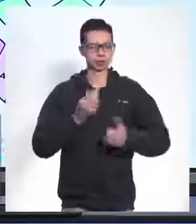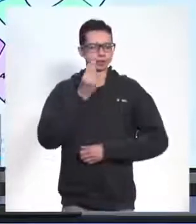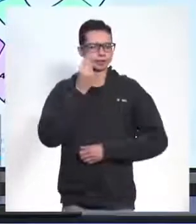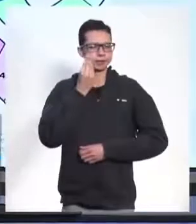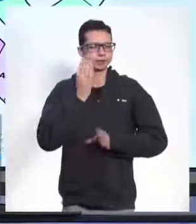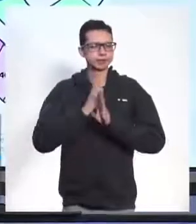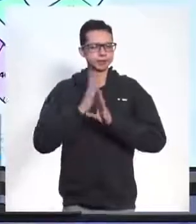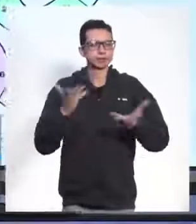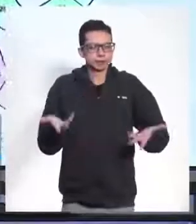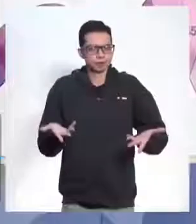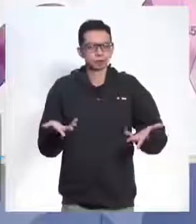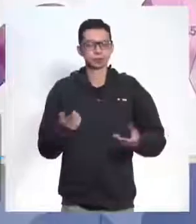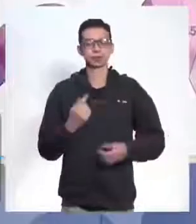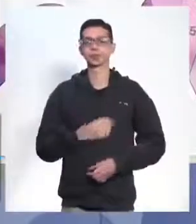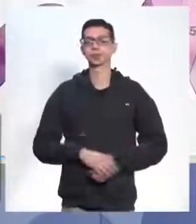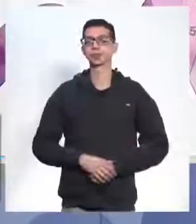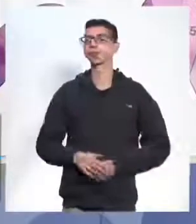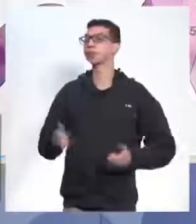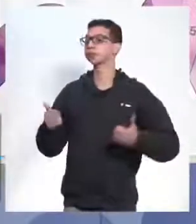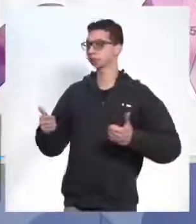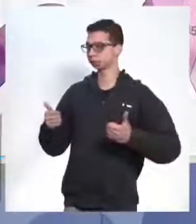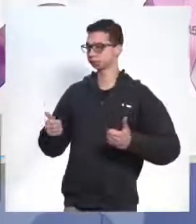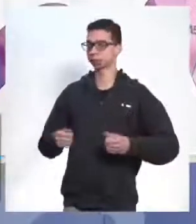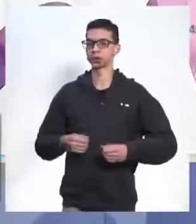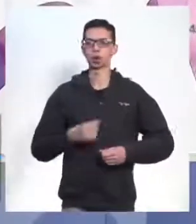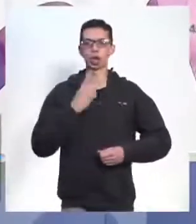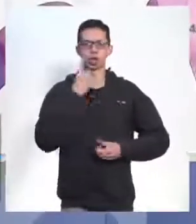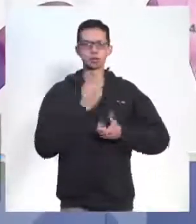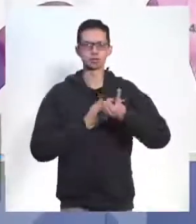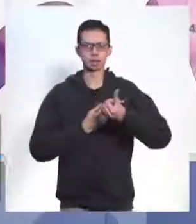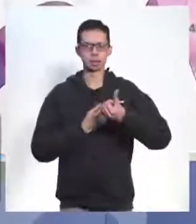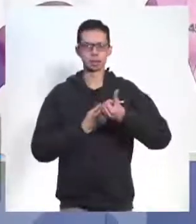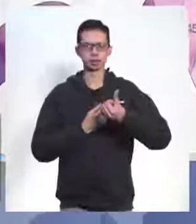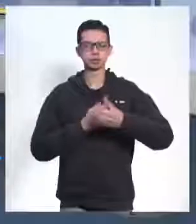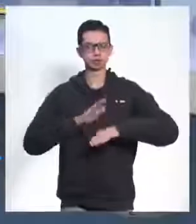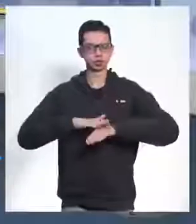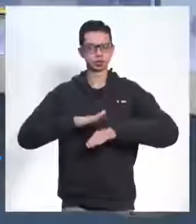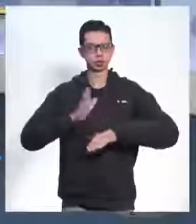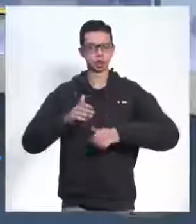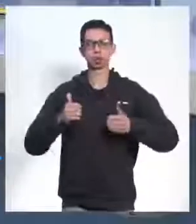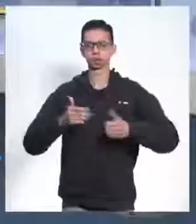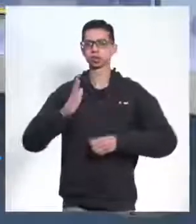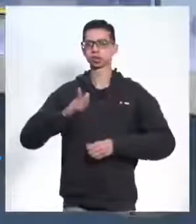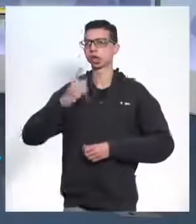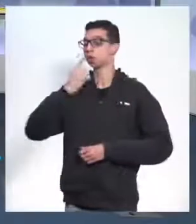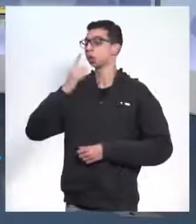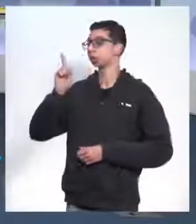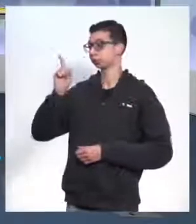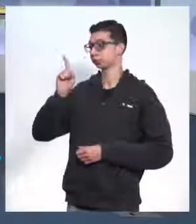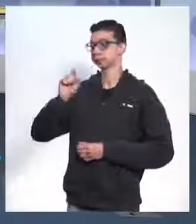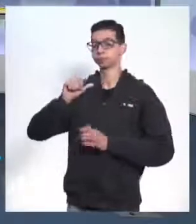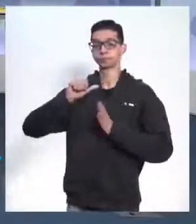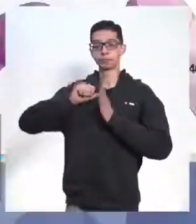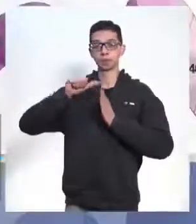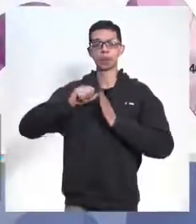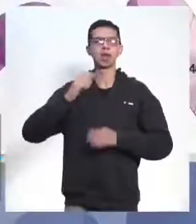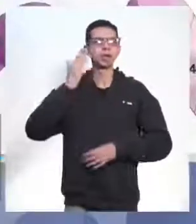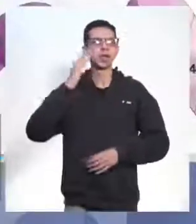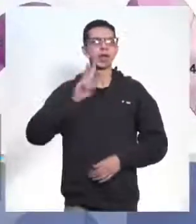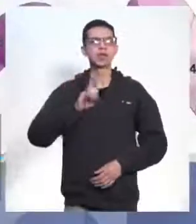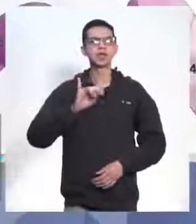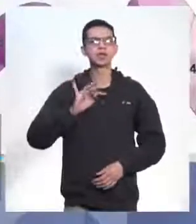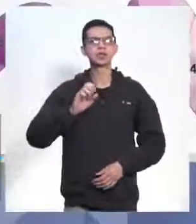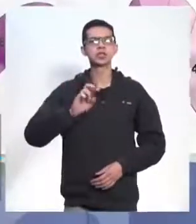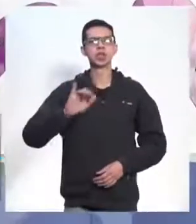identificar então os múltiplos, Ale? O do 6 você já fez, né? Sim, que até eu já deixei ele aqui marcadinho. Você sabe que a Vitória ela falou assim, ai, isso daí